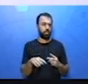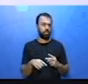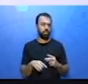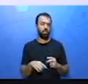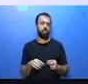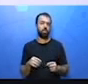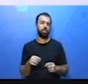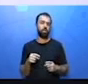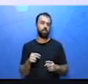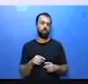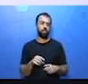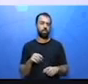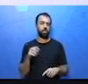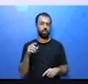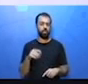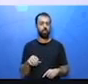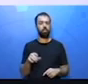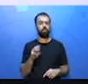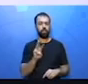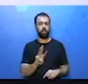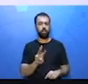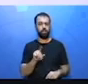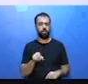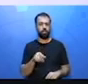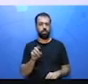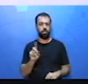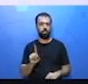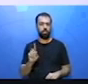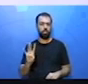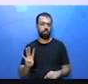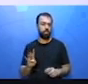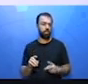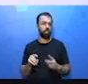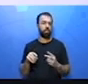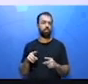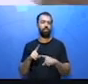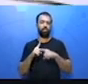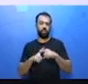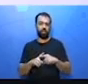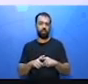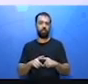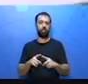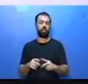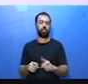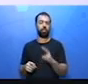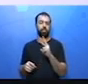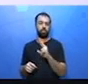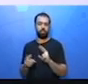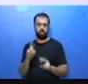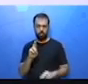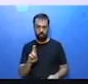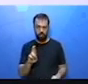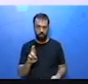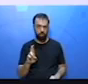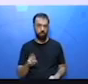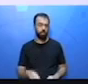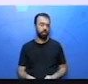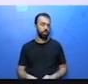que o exercício peça outra coisa, vezes o raio. Ou seja, uma conta de vezes.